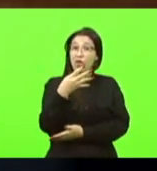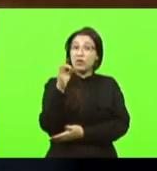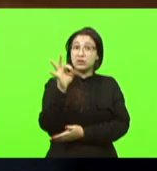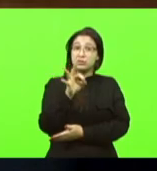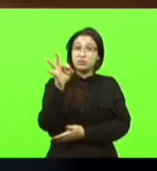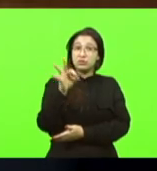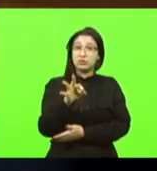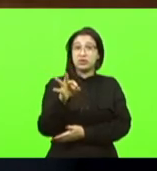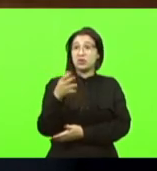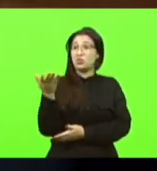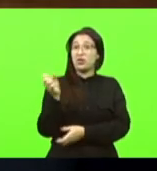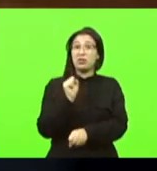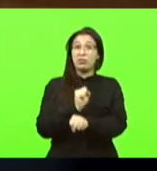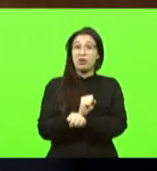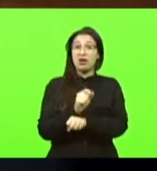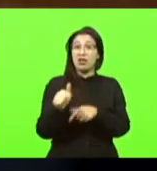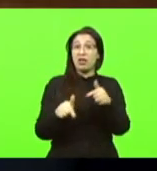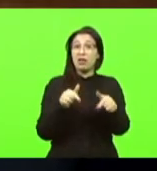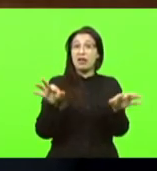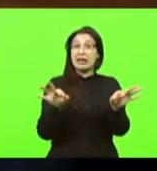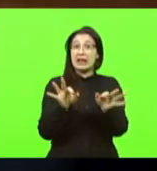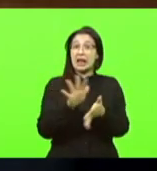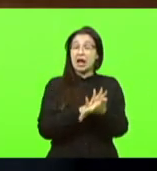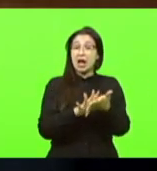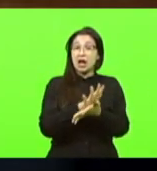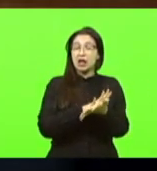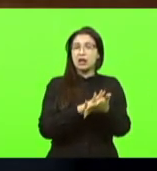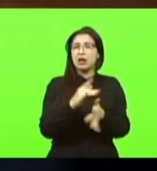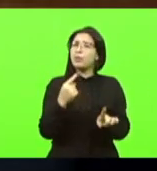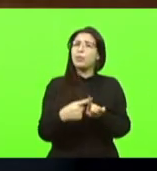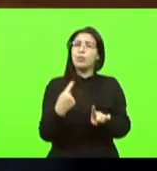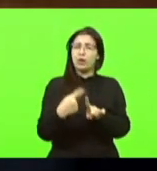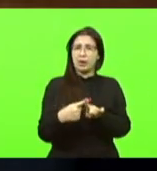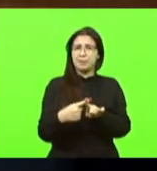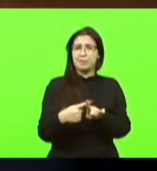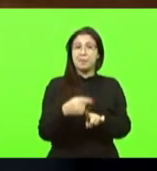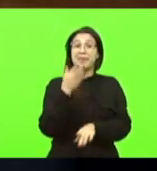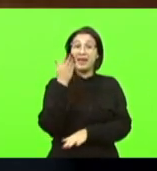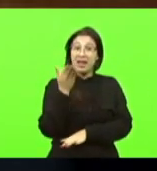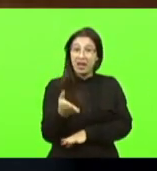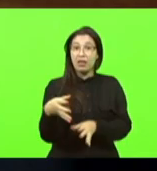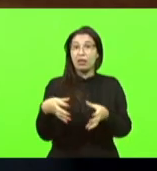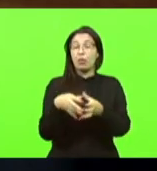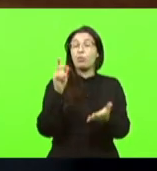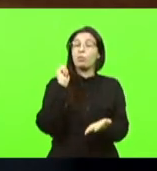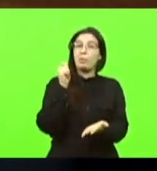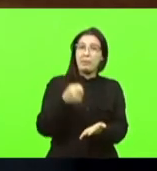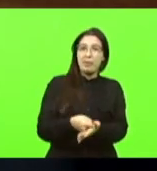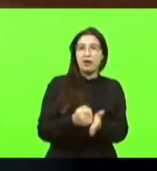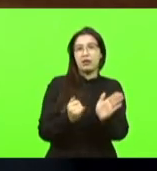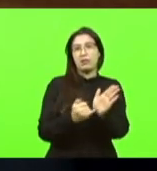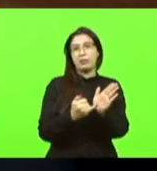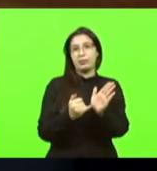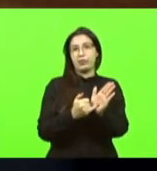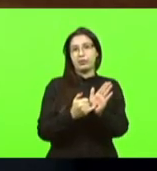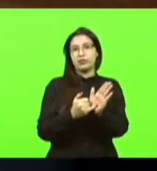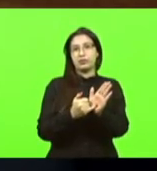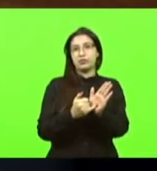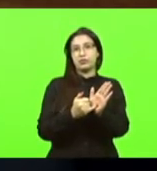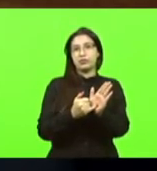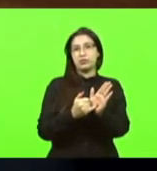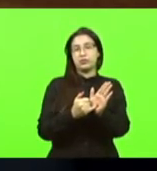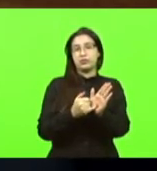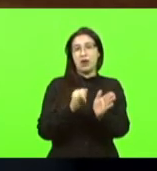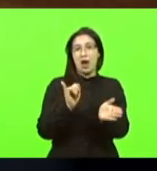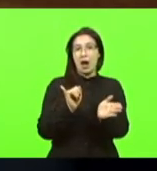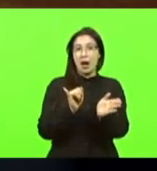inativos porque nós estamos falando de quem paga impostos de quem contribui não é de